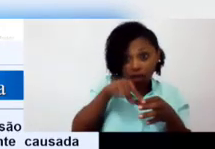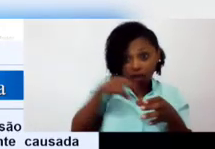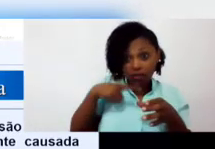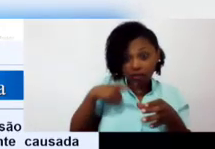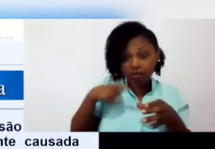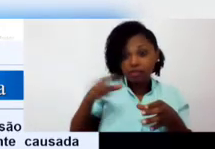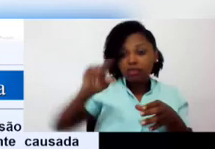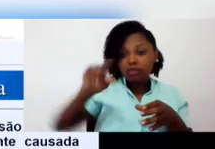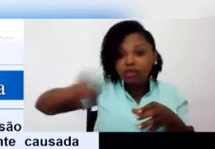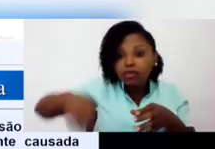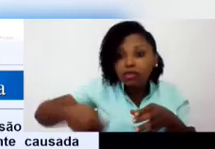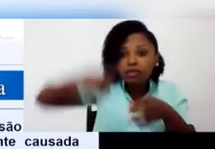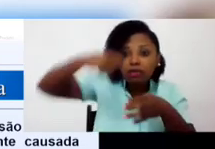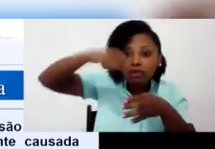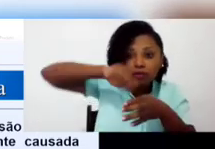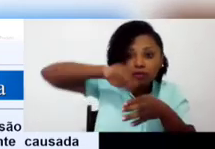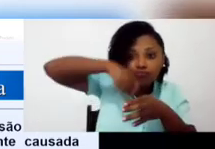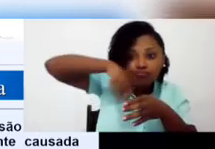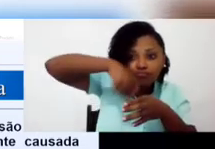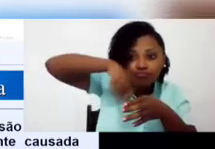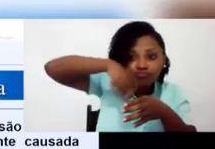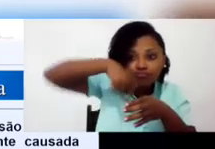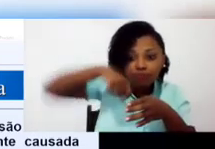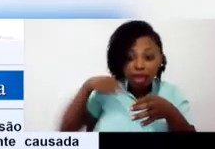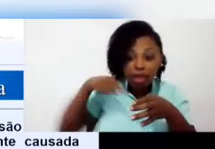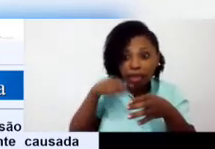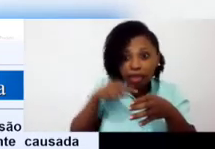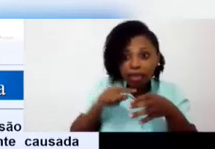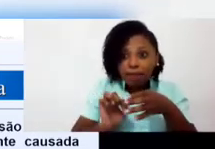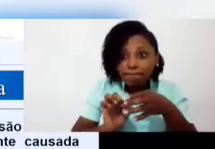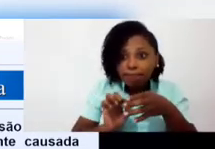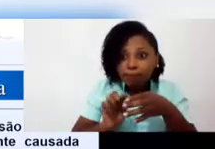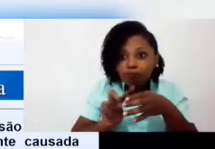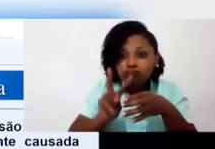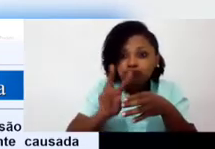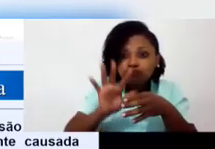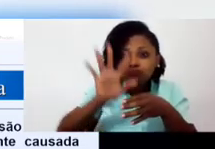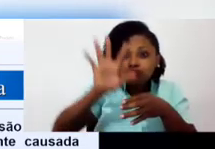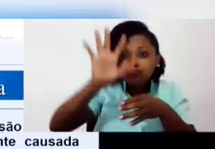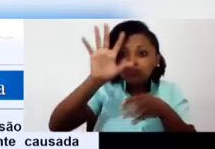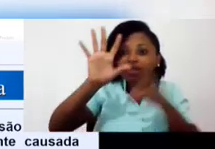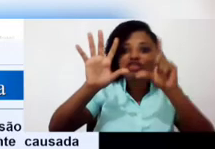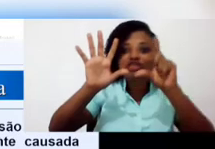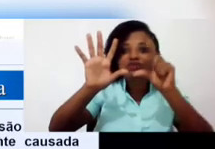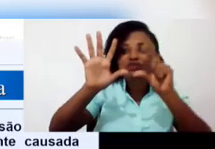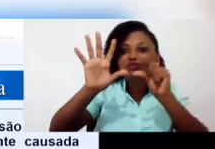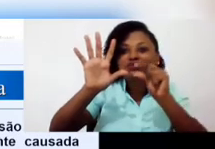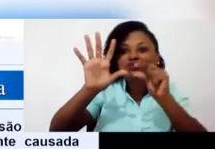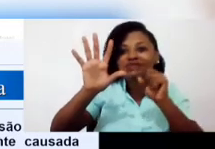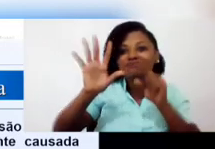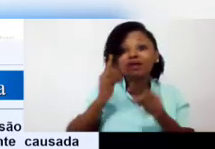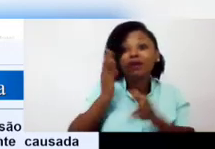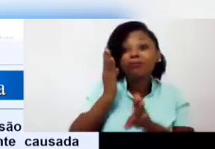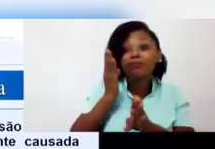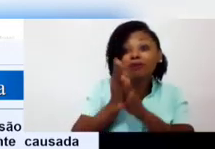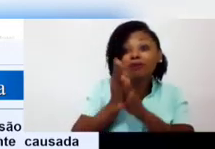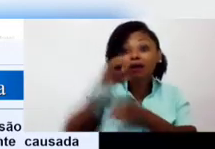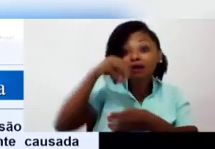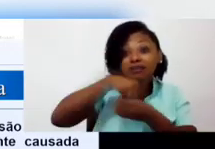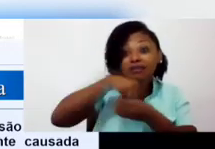dificultar a passagem das moléculas do estado líquido para o estado de vapor. Então, a pressão de vapor é